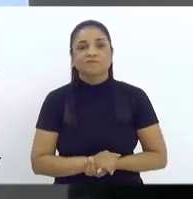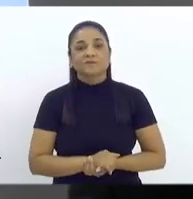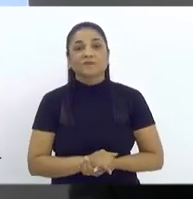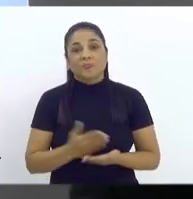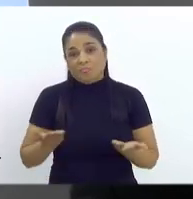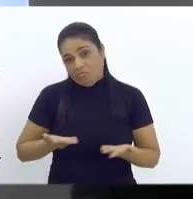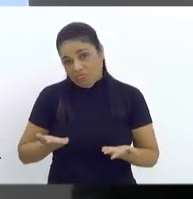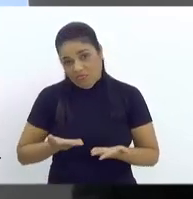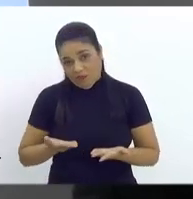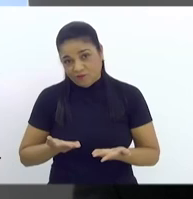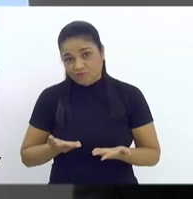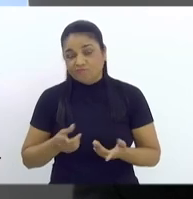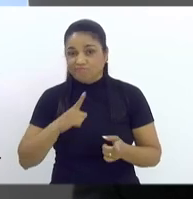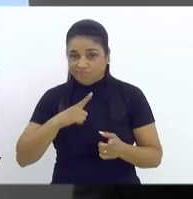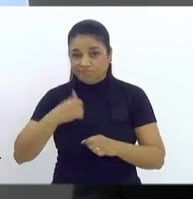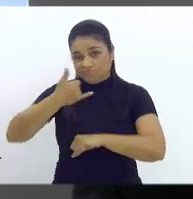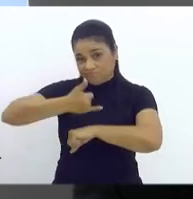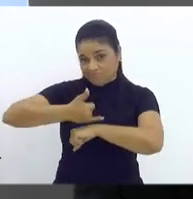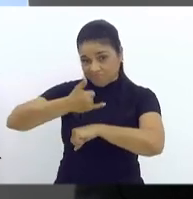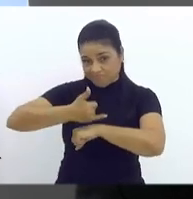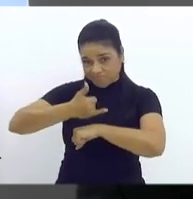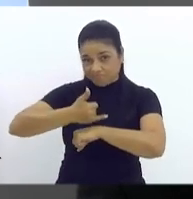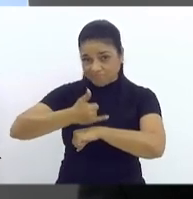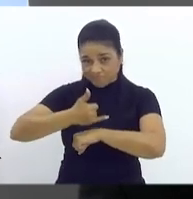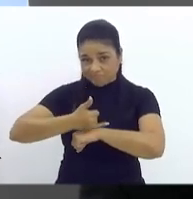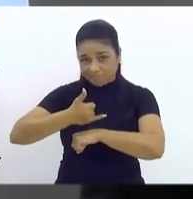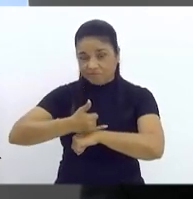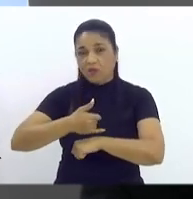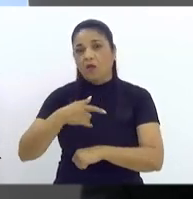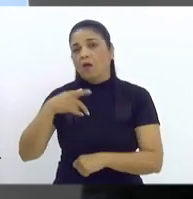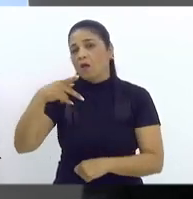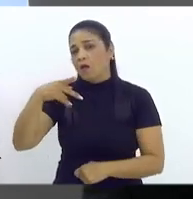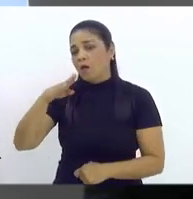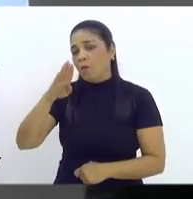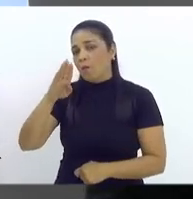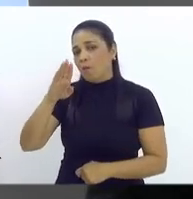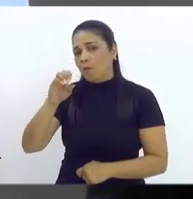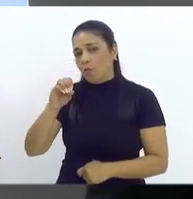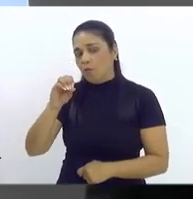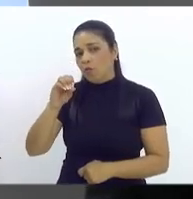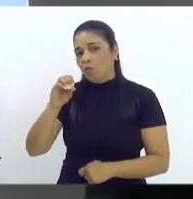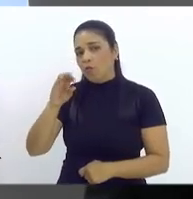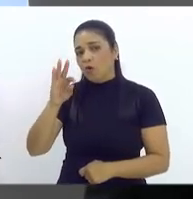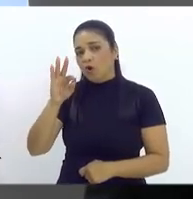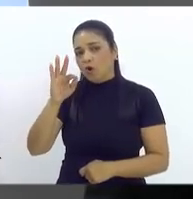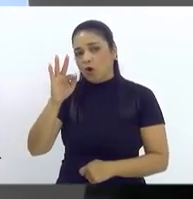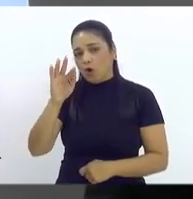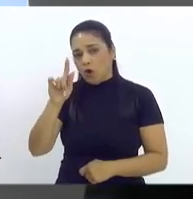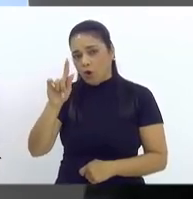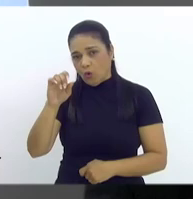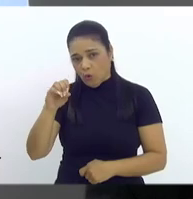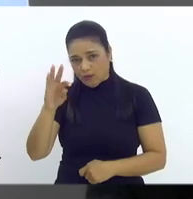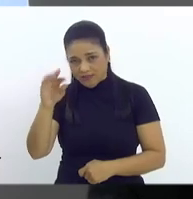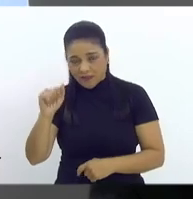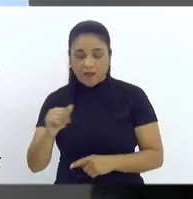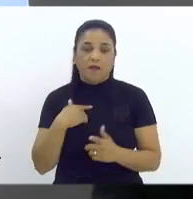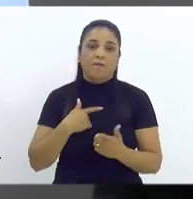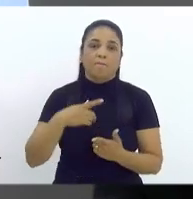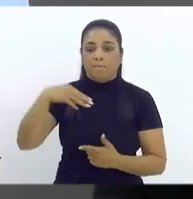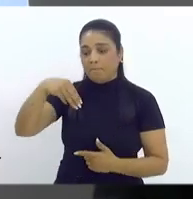Hoje você tem grandes capitais como Bogotá e Madrid, que já usam o gás